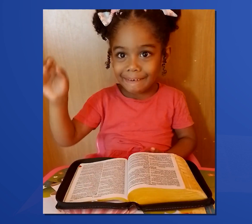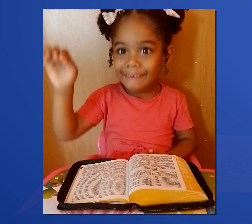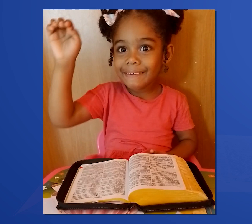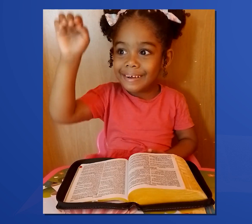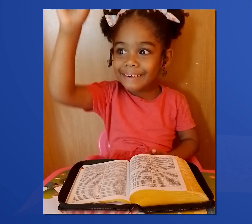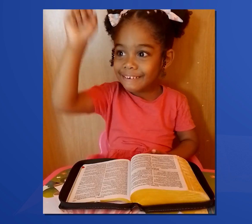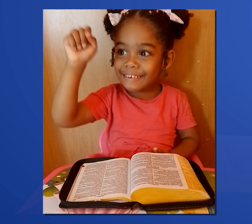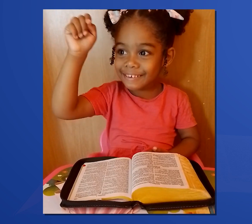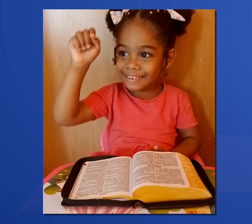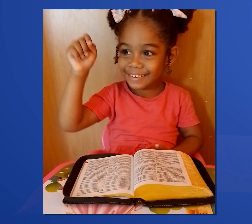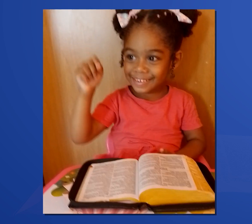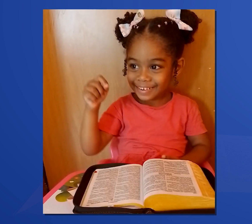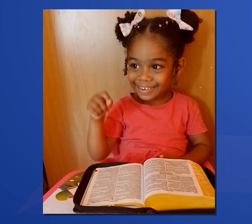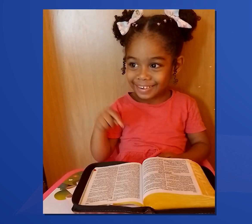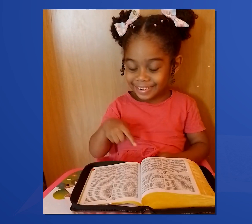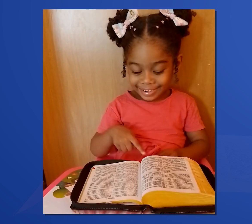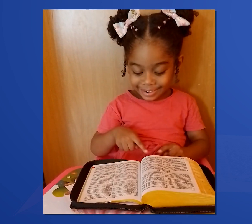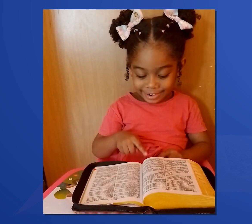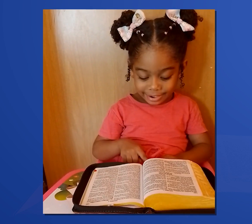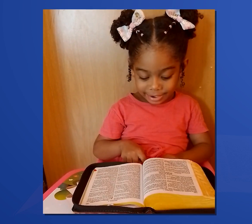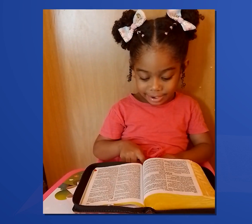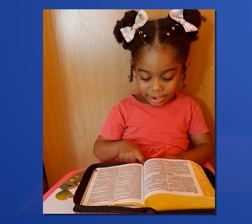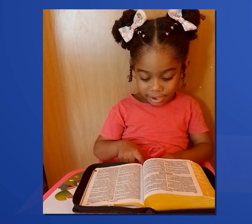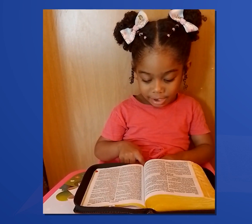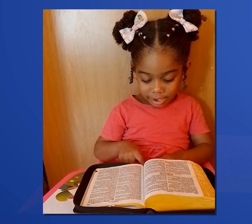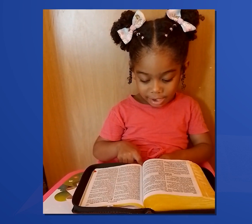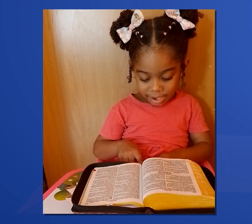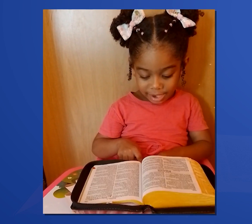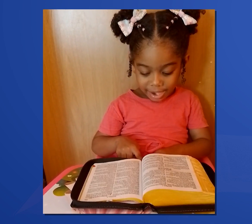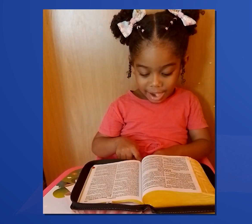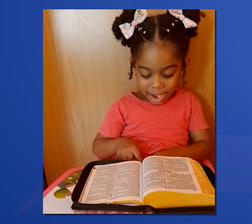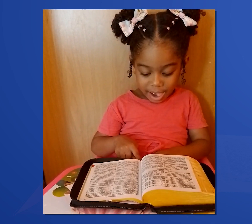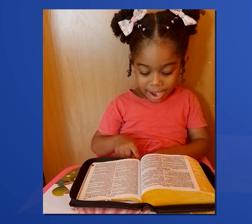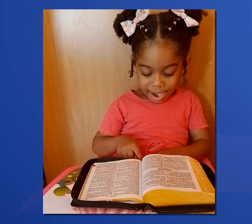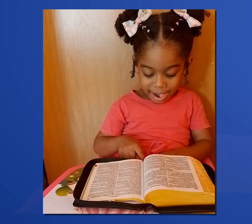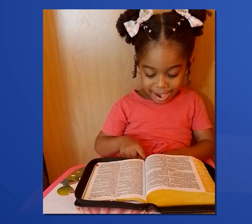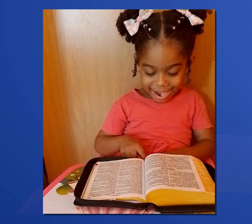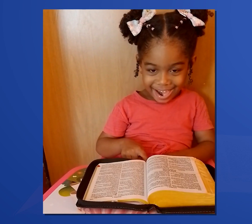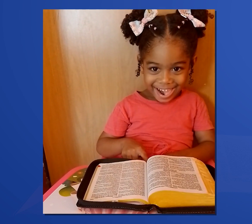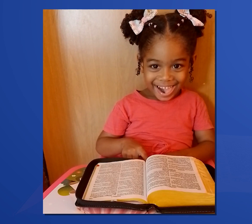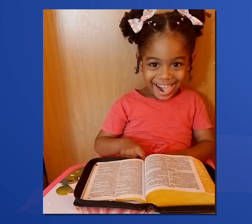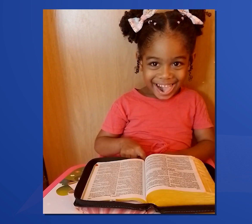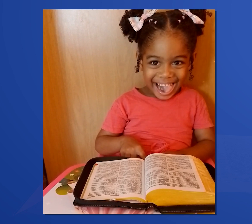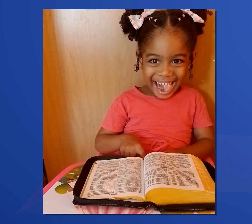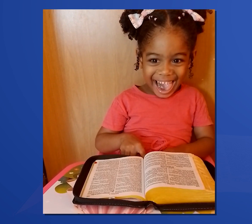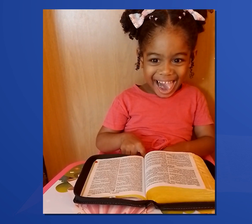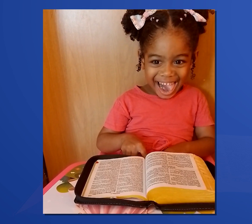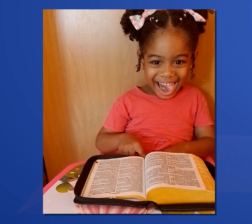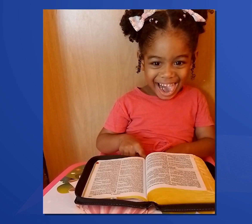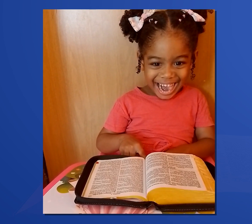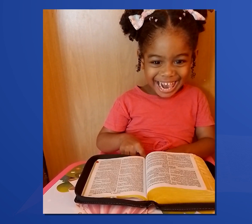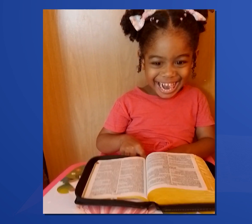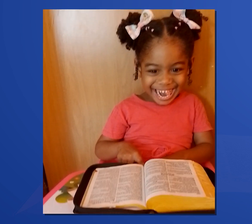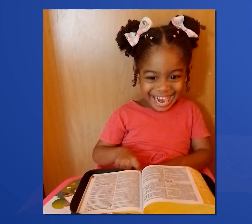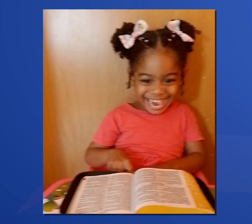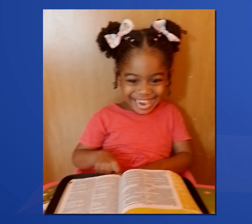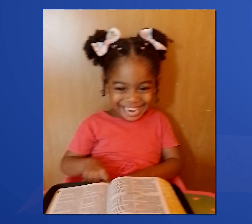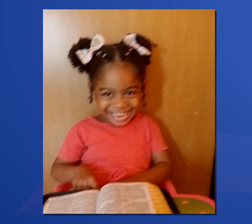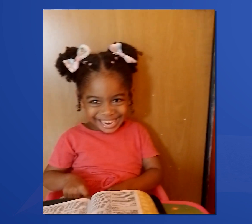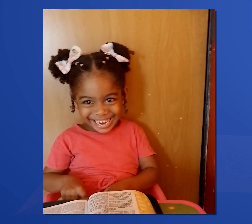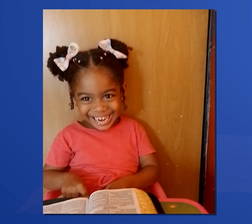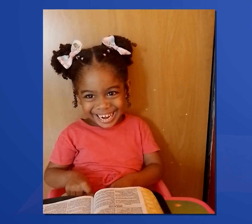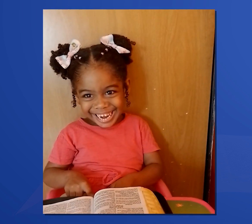de acessibilidade. Lendo Apocalipse, capítulo 1, verso 1, o que Jesus queria mostrar aos seus